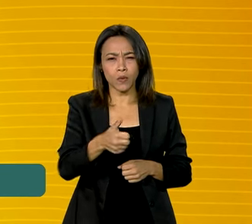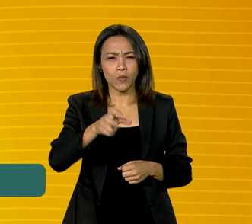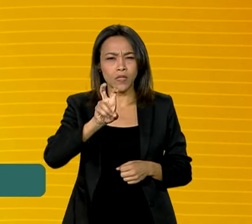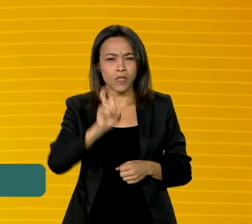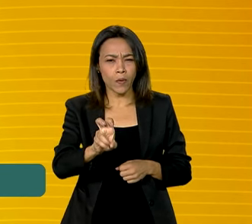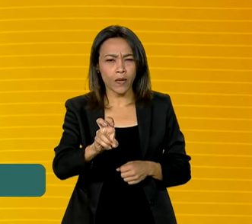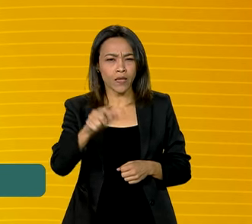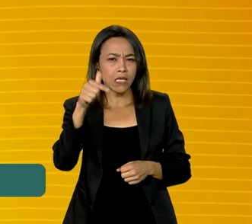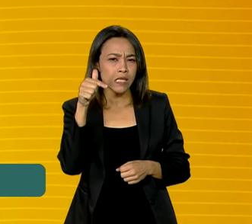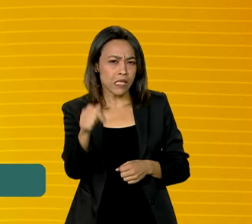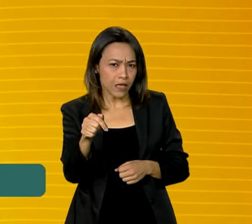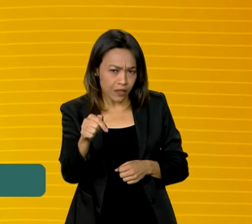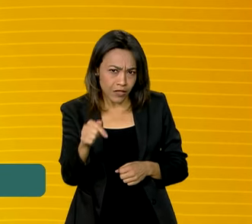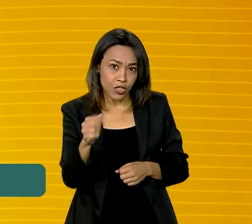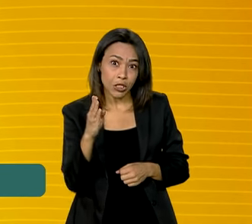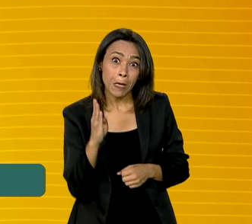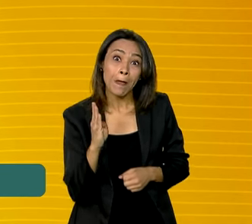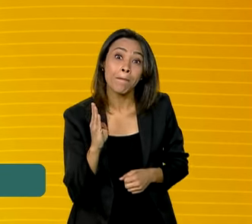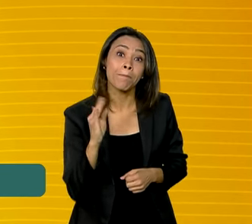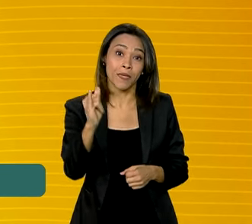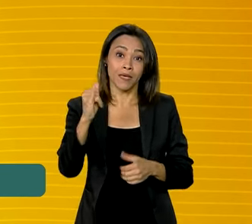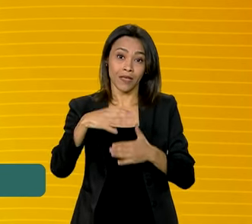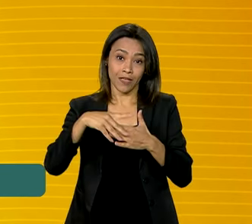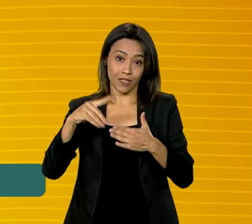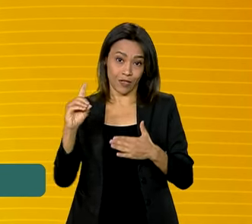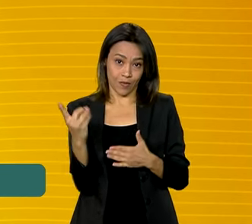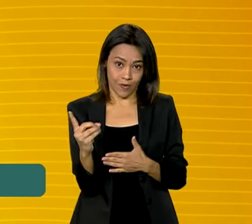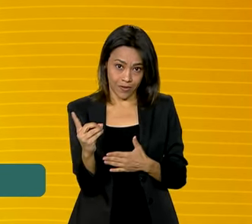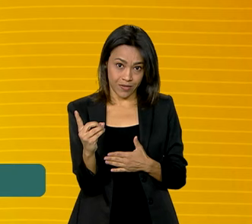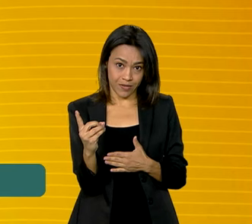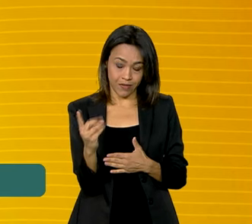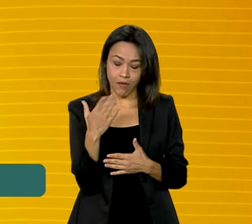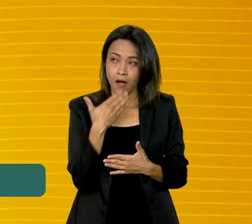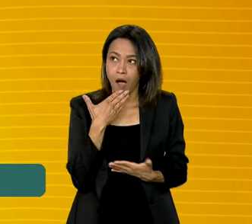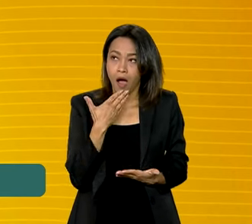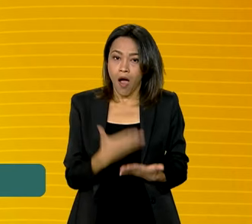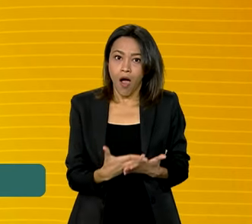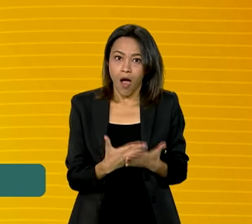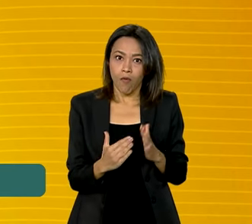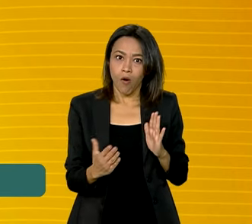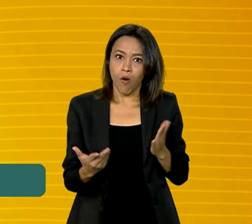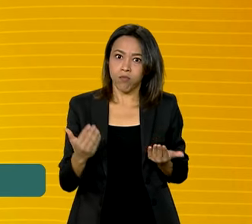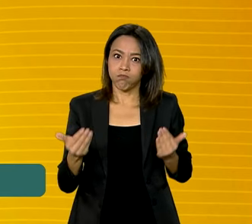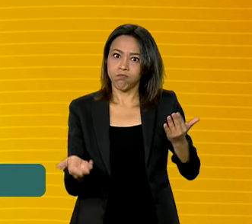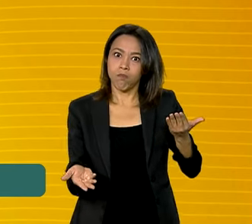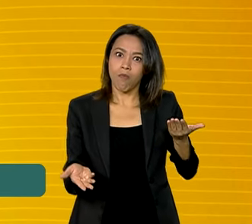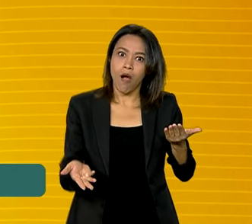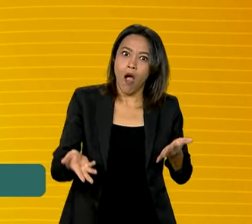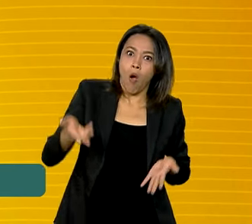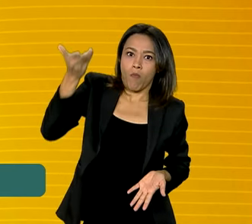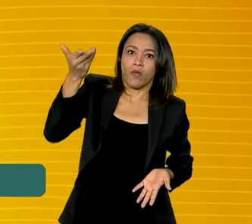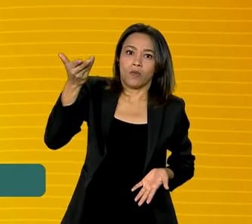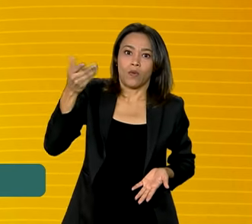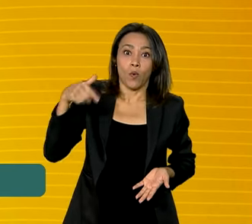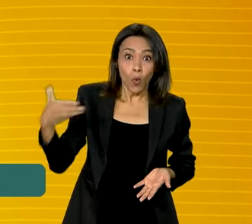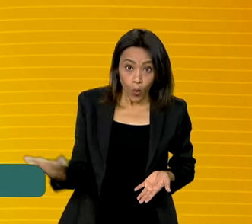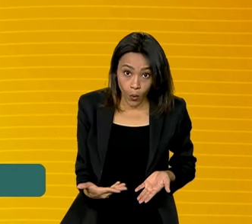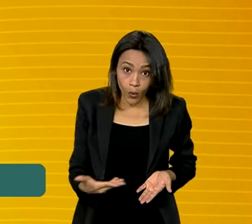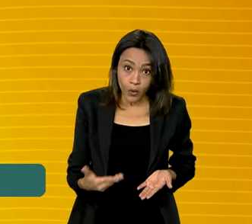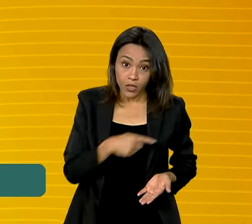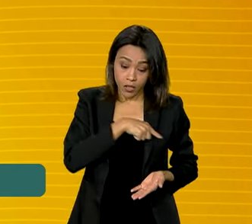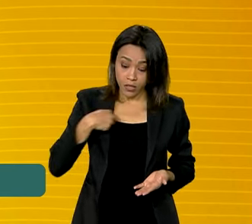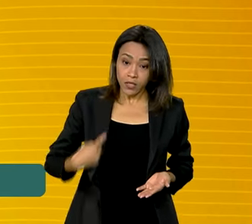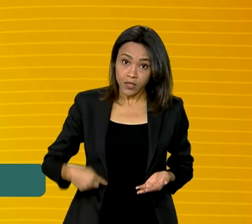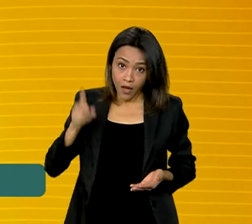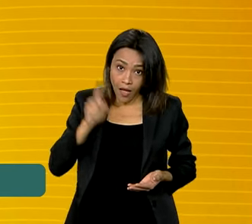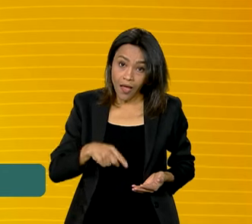157 bilhões de dólares. Impressionante. Hoje a China é o maior parceiro